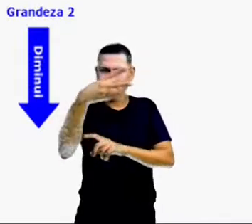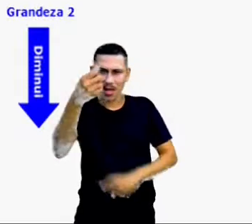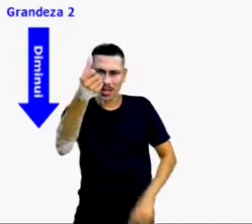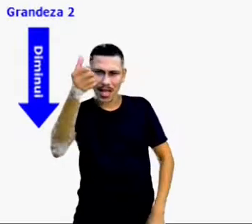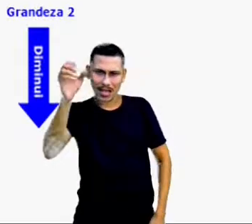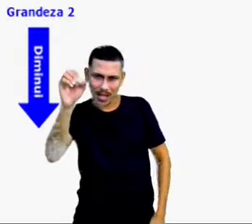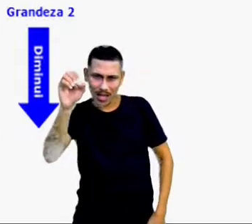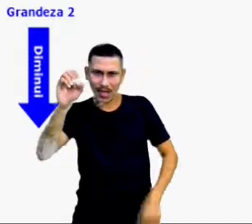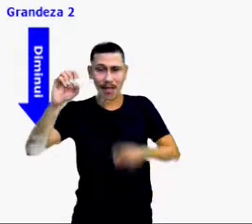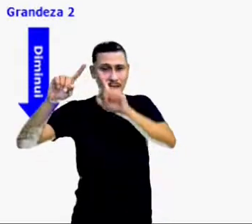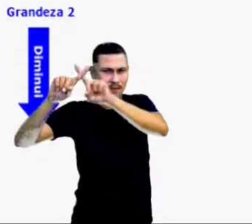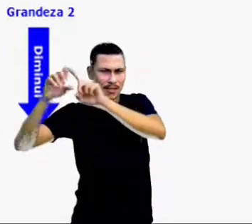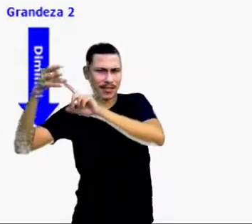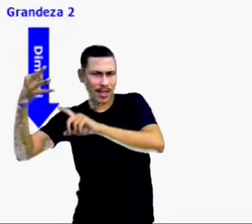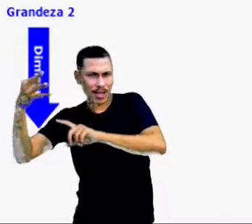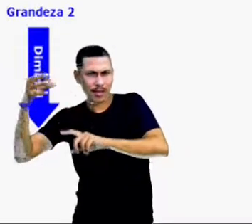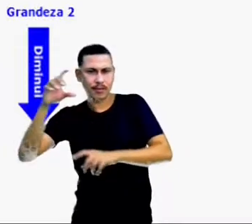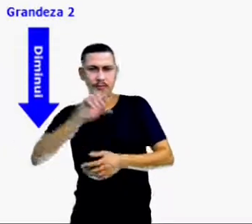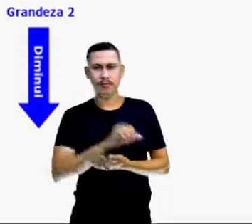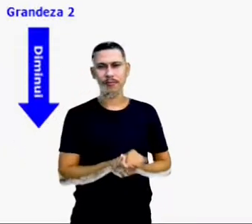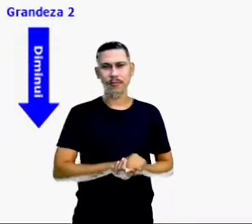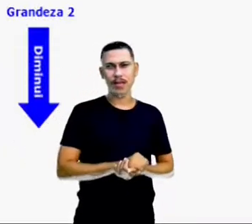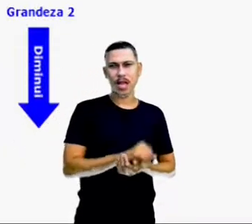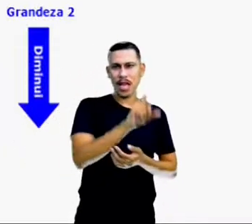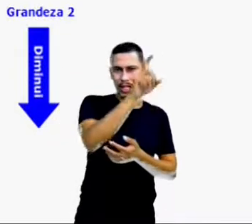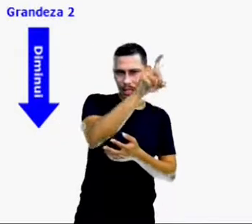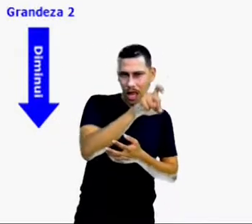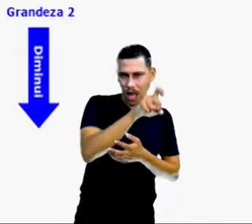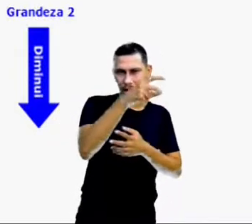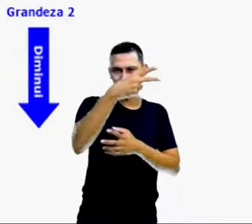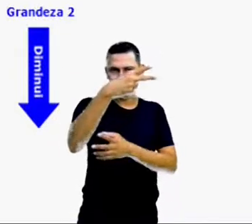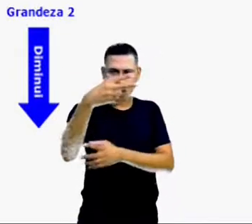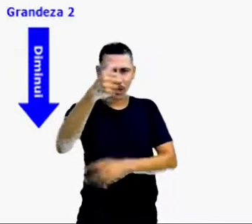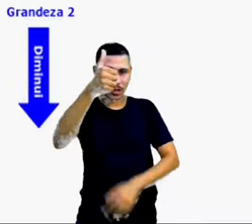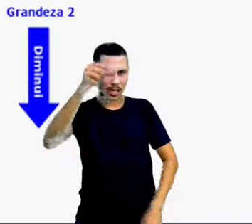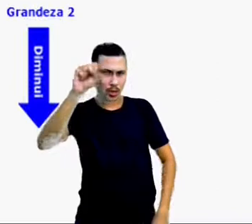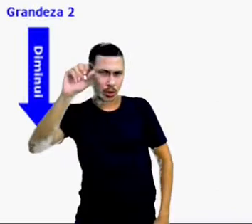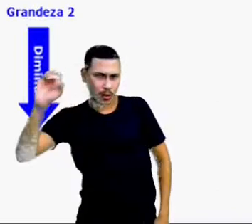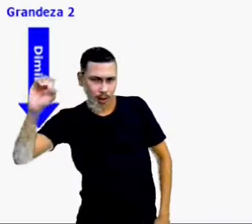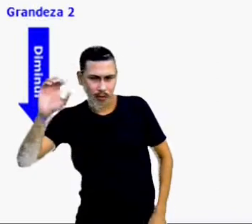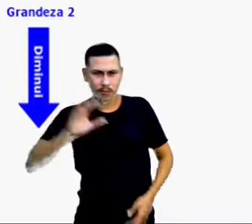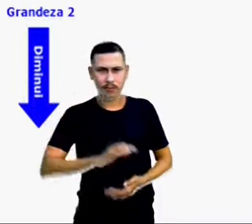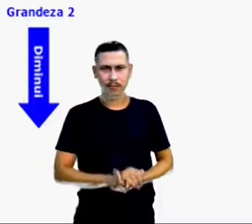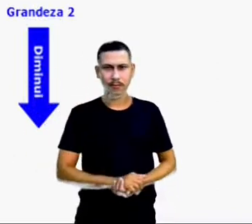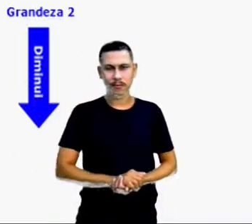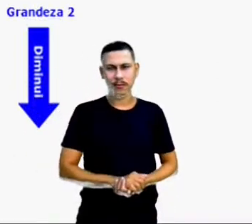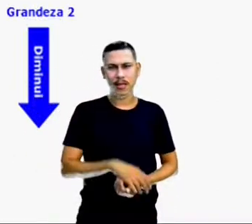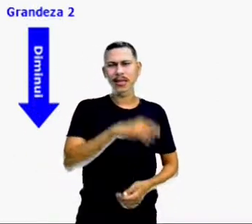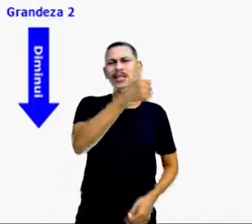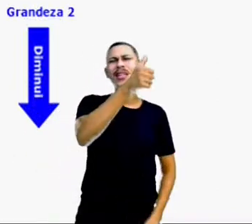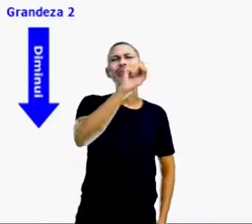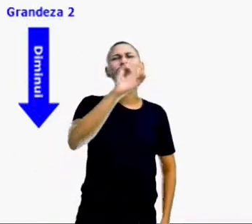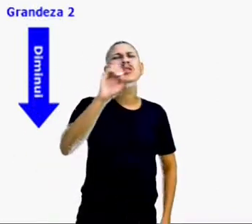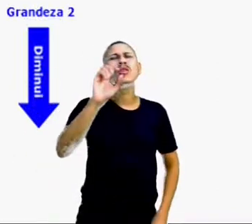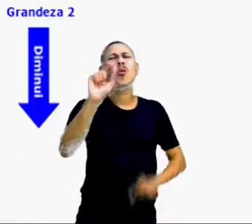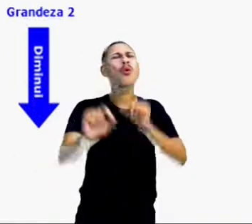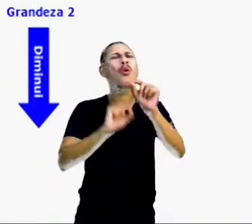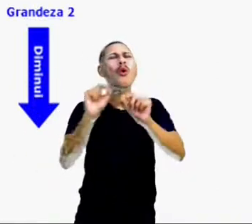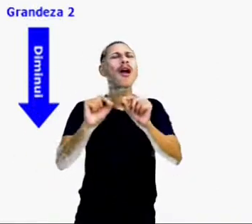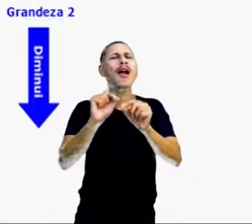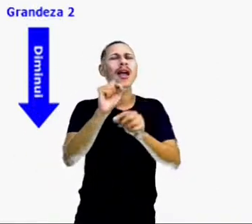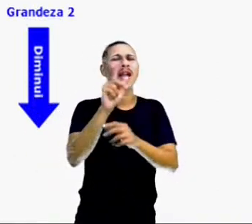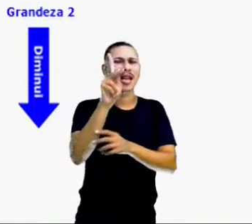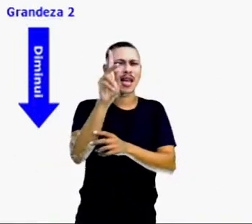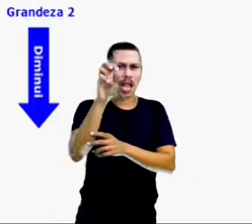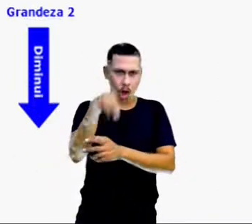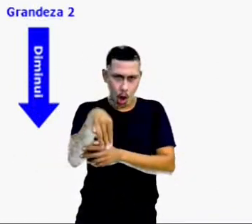60 vezes 3. Logo, x é igual a 180. 180 o quê? Quilômetros